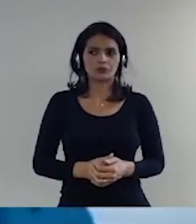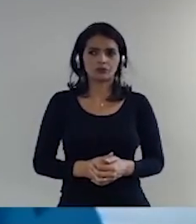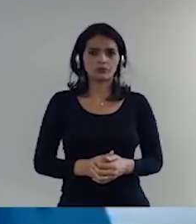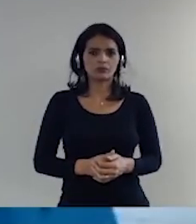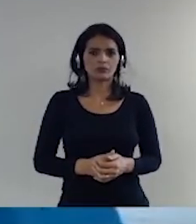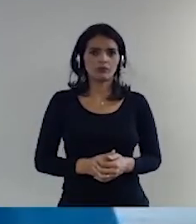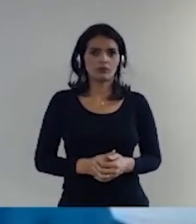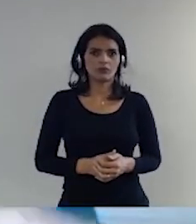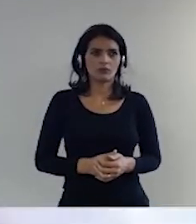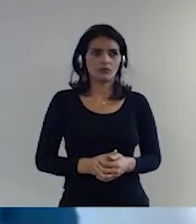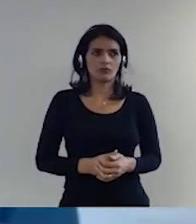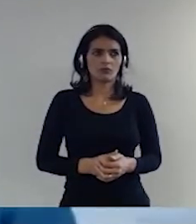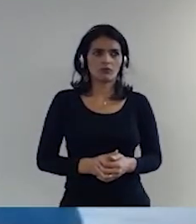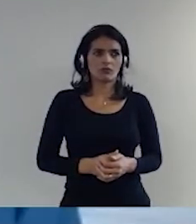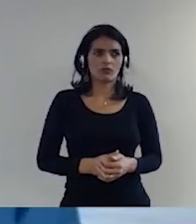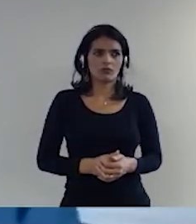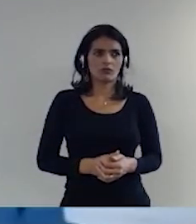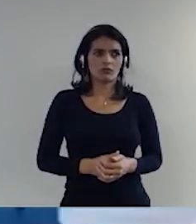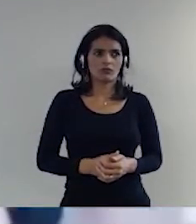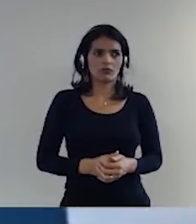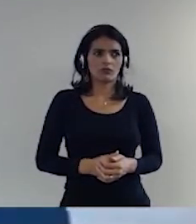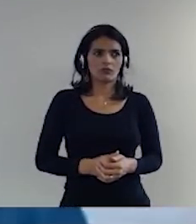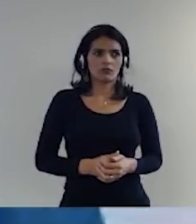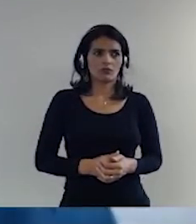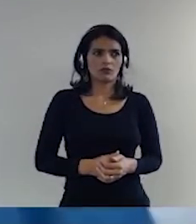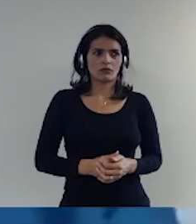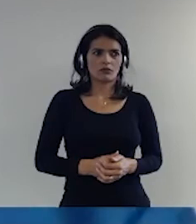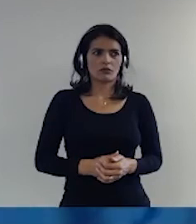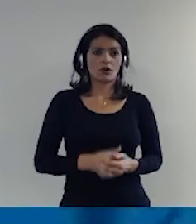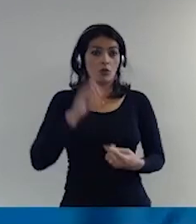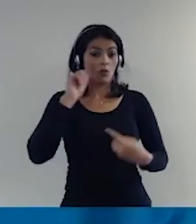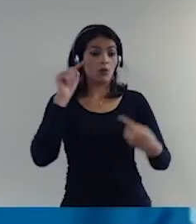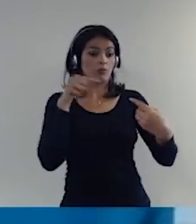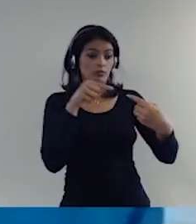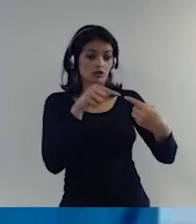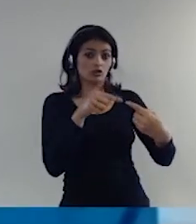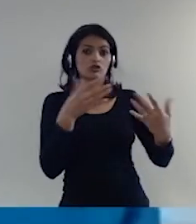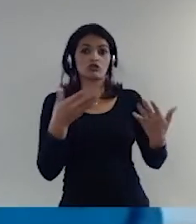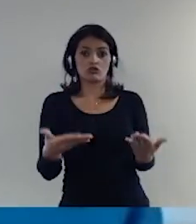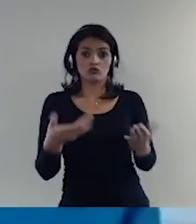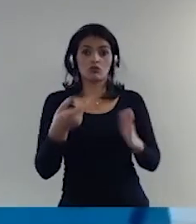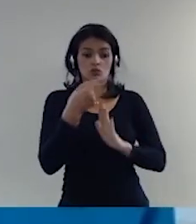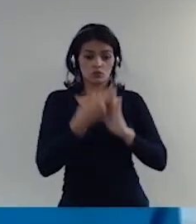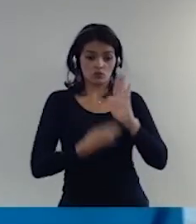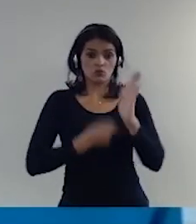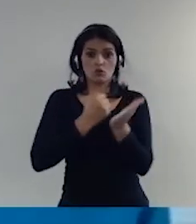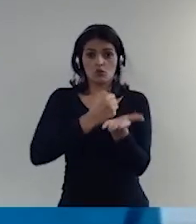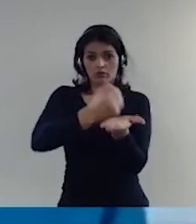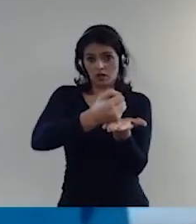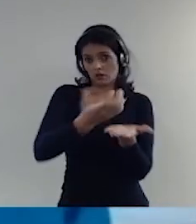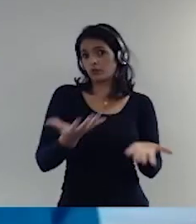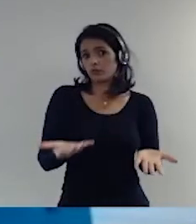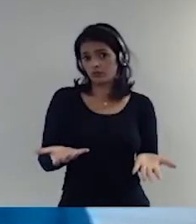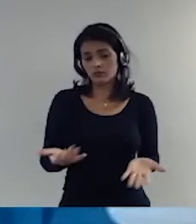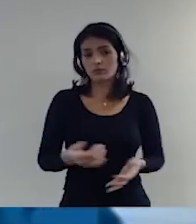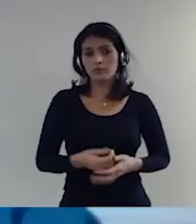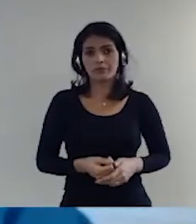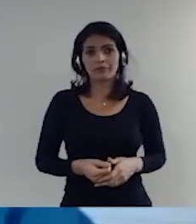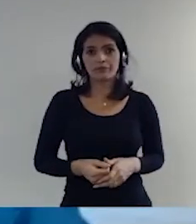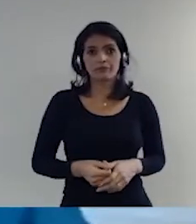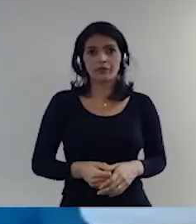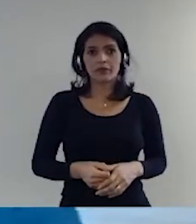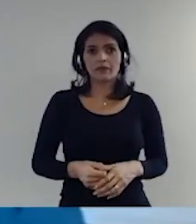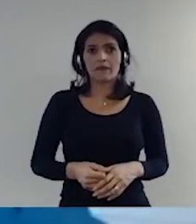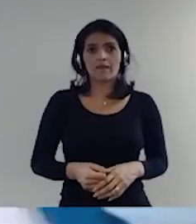área comum como aceita pelas partes e do objetivo, portanto, escopo econômico comum dos contratos. E,